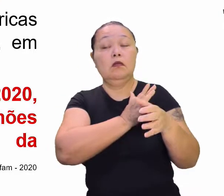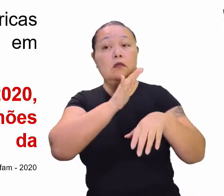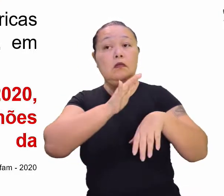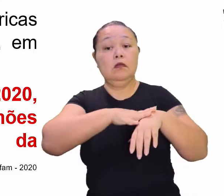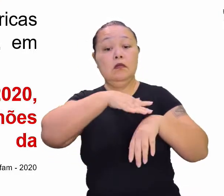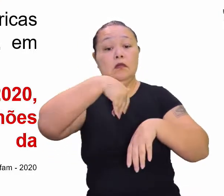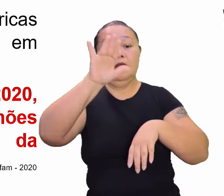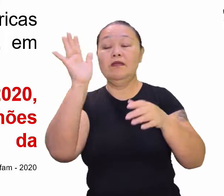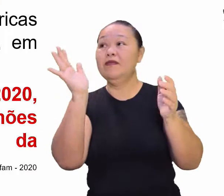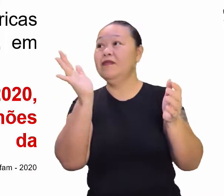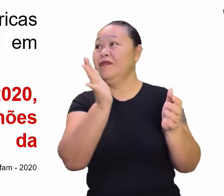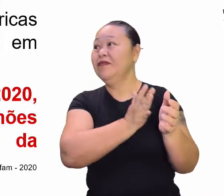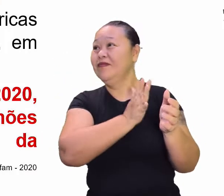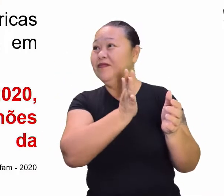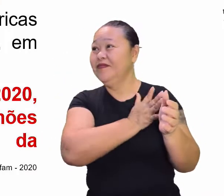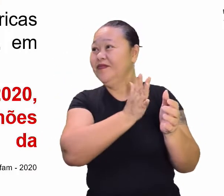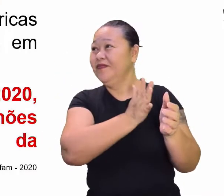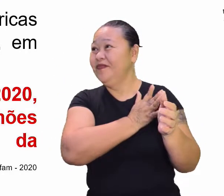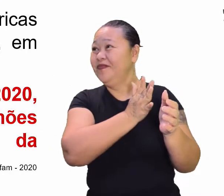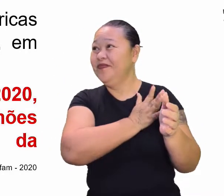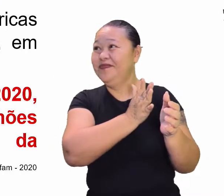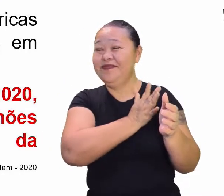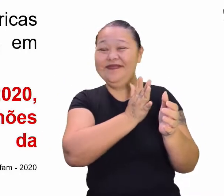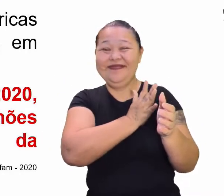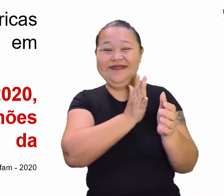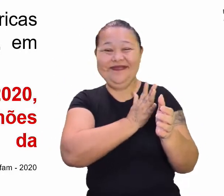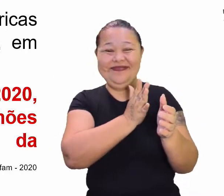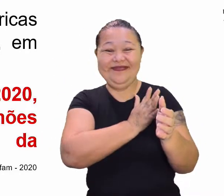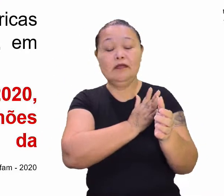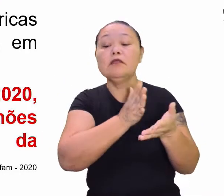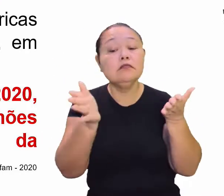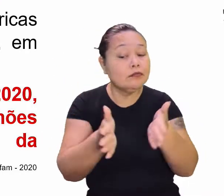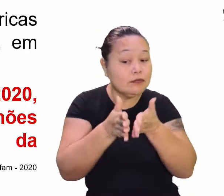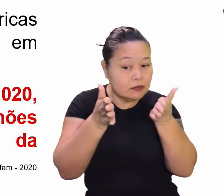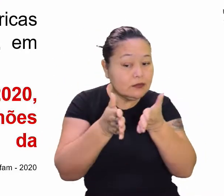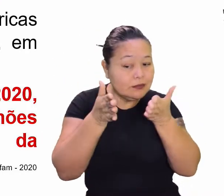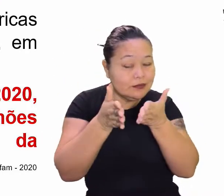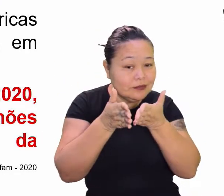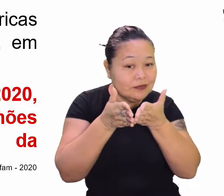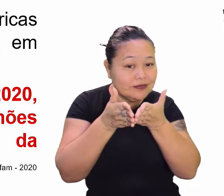cada vez mais ricos. E os pobres?